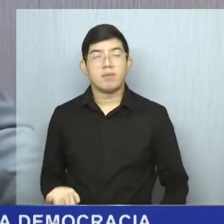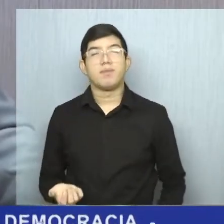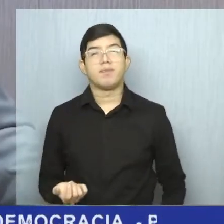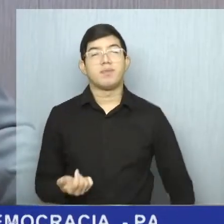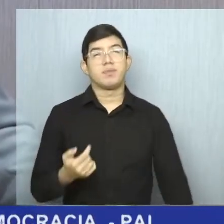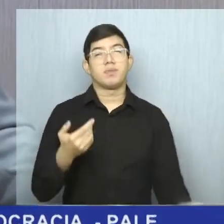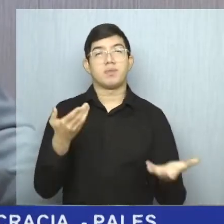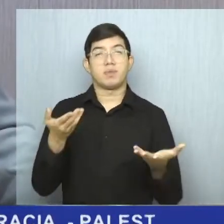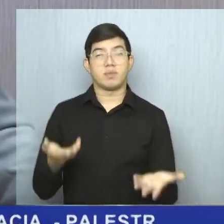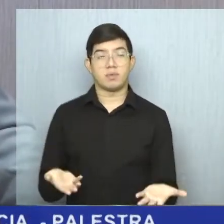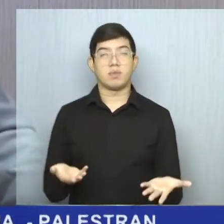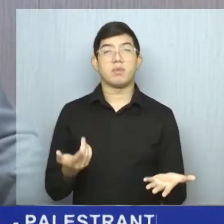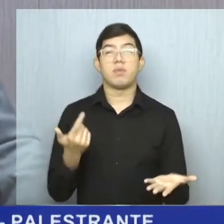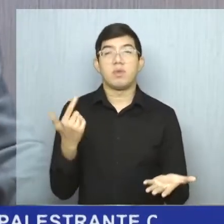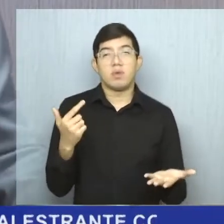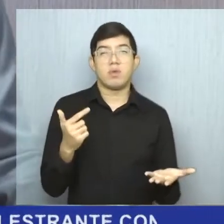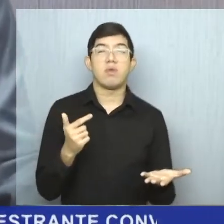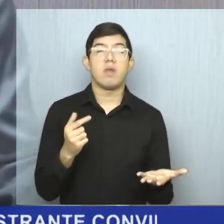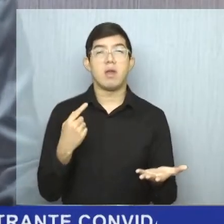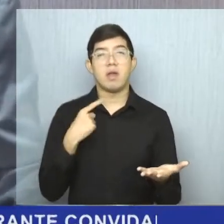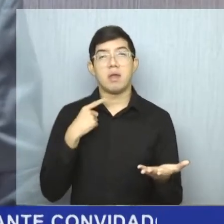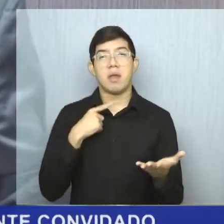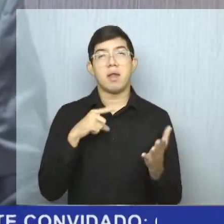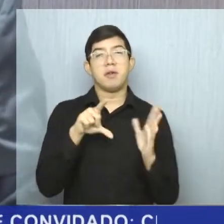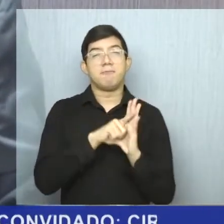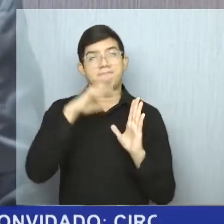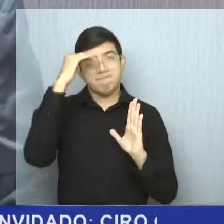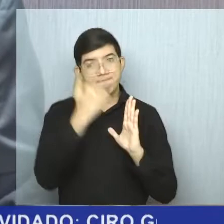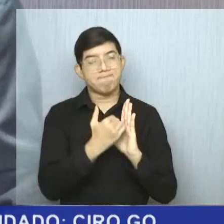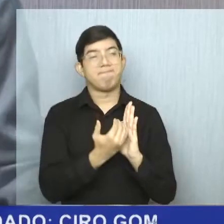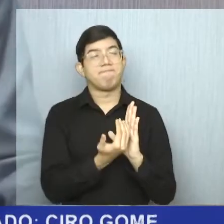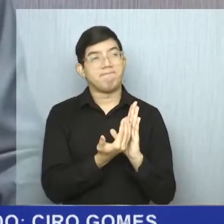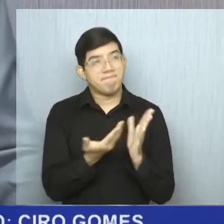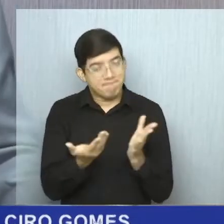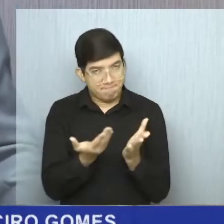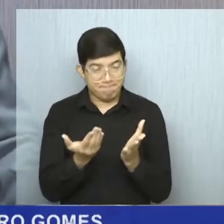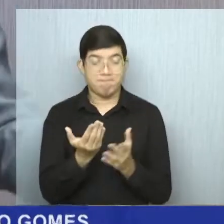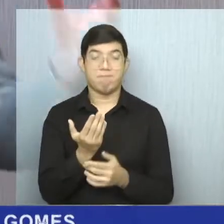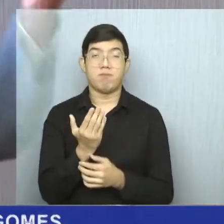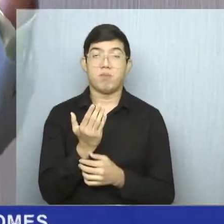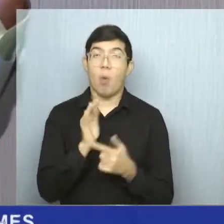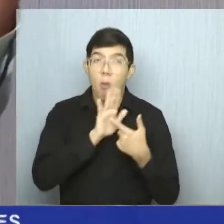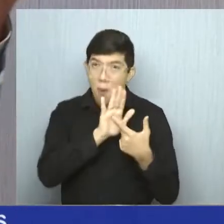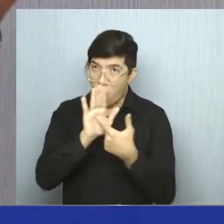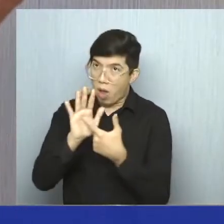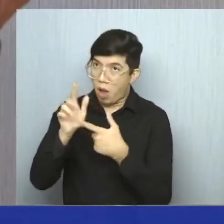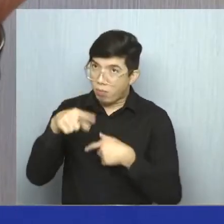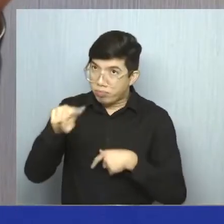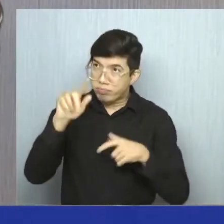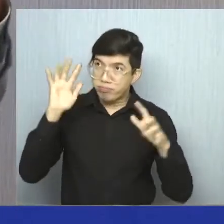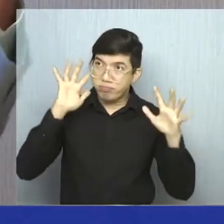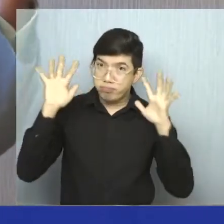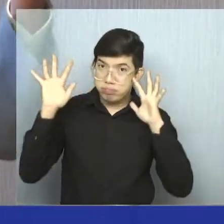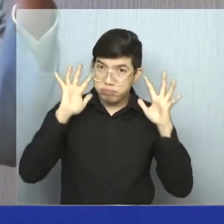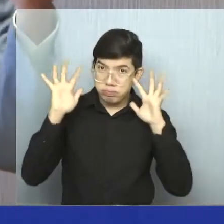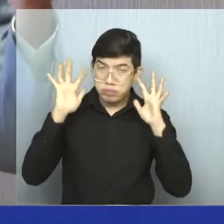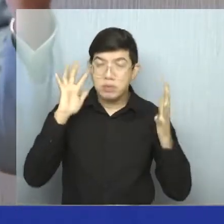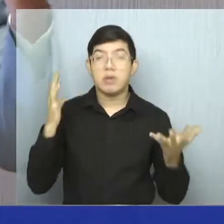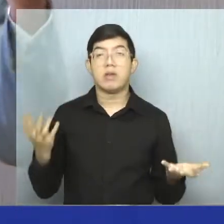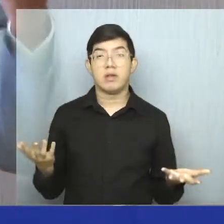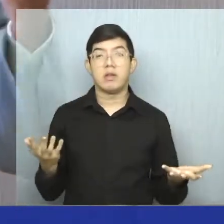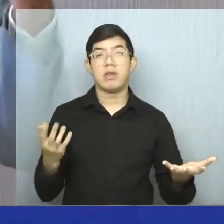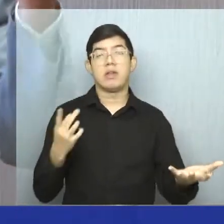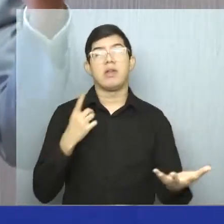contradição institucional, que é aquilo sobre o qual eu estou, nesse momento, refletindo. Enquanto o Executivo é demandado por uma